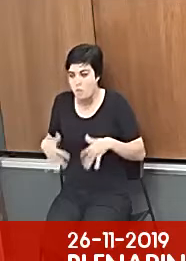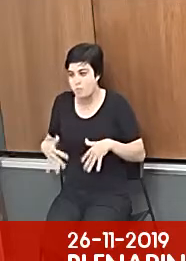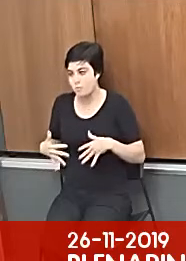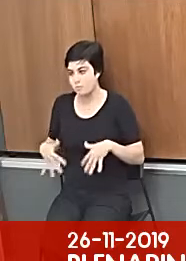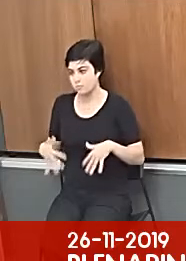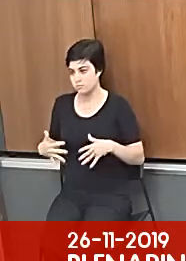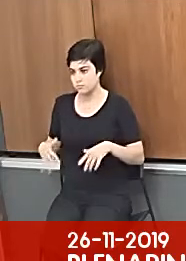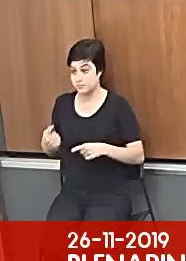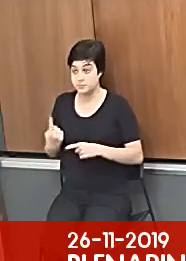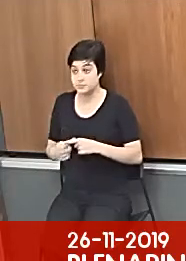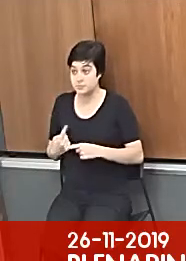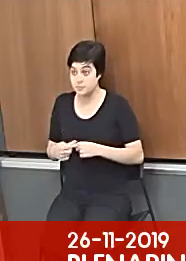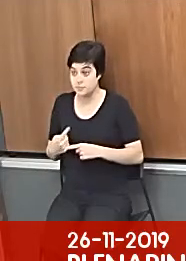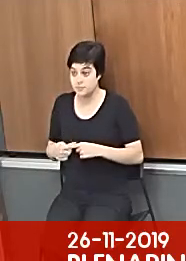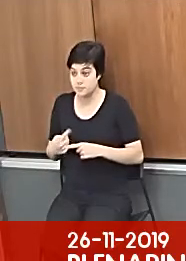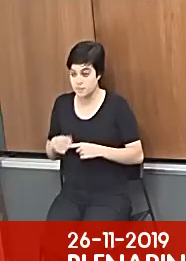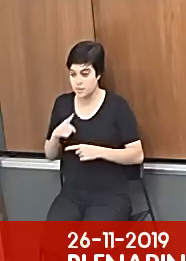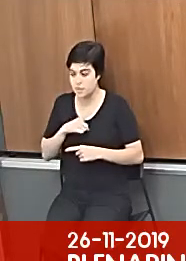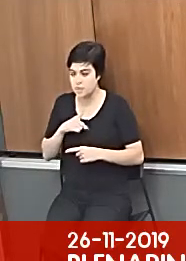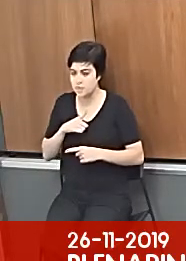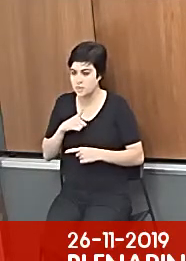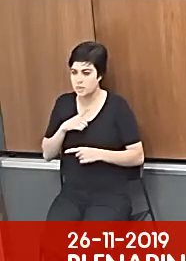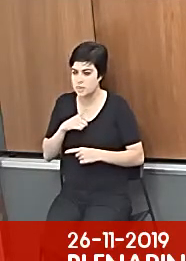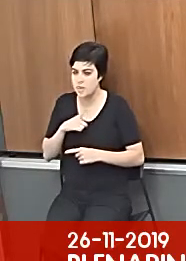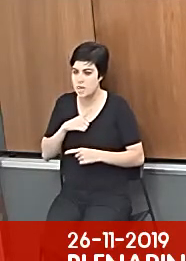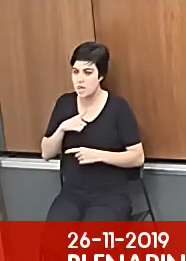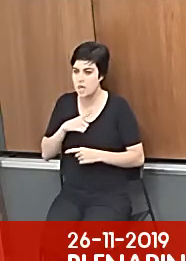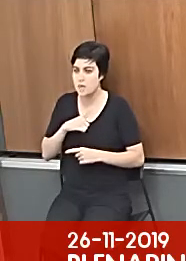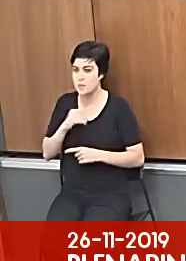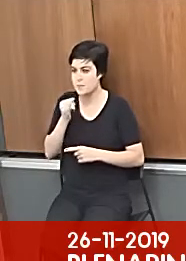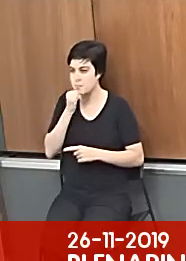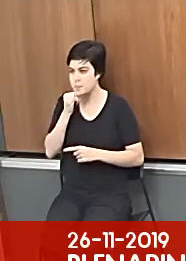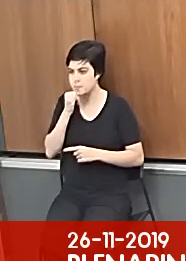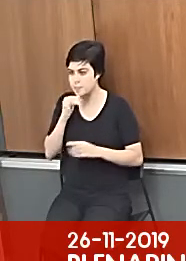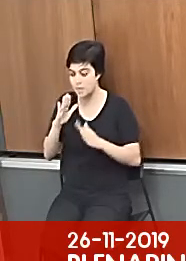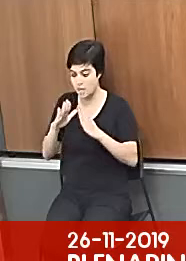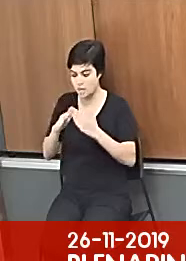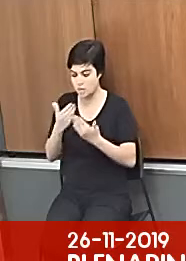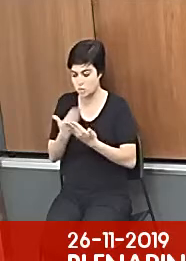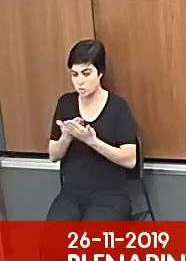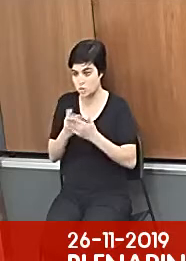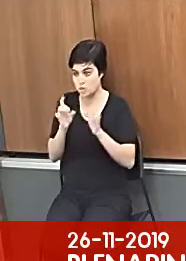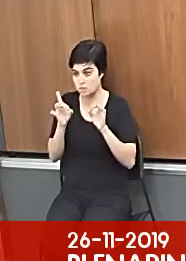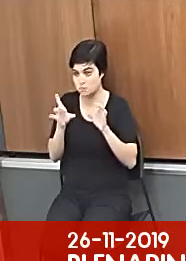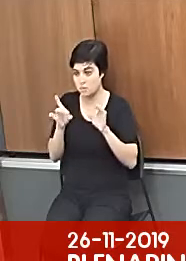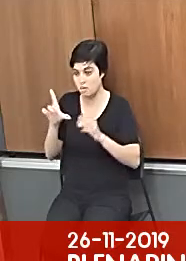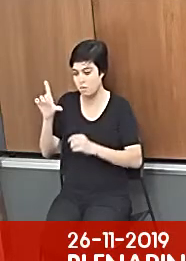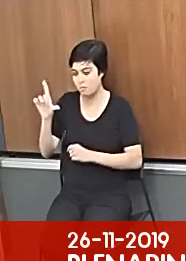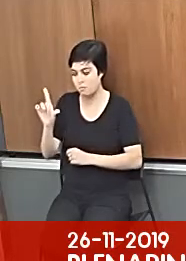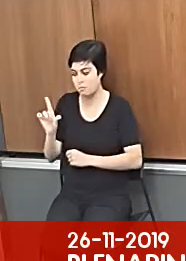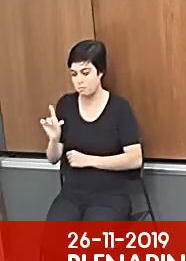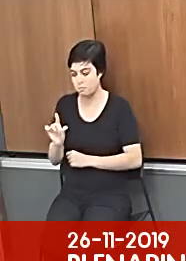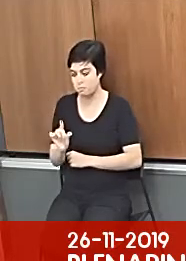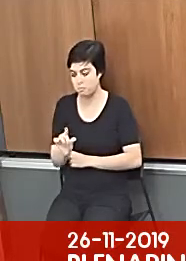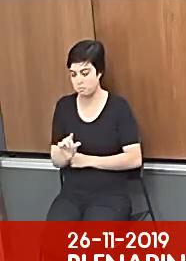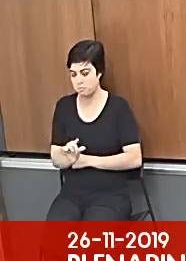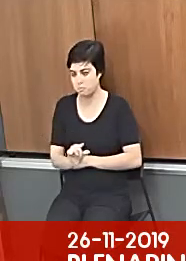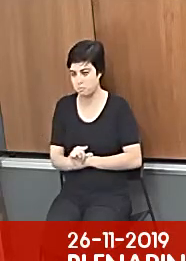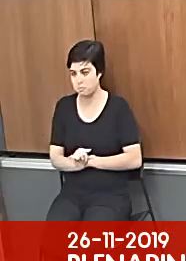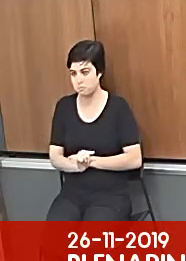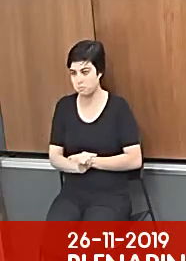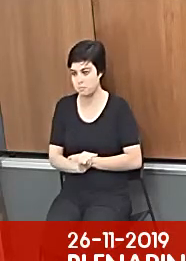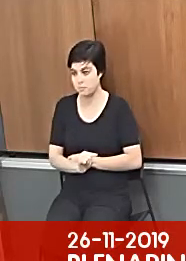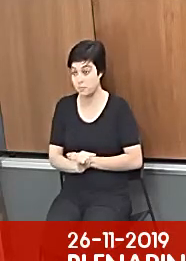A curva de um gráfico das escolas especiais, ela estava assim, e ela é embaixo.